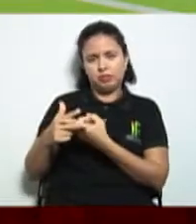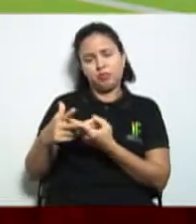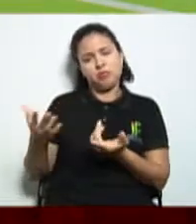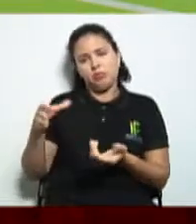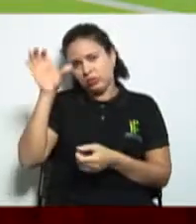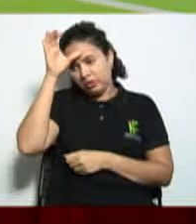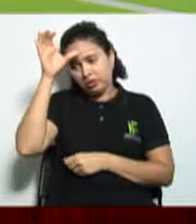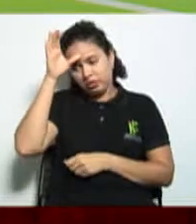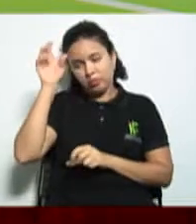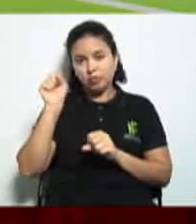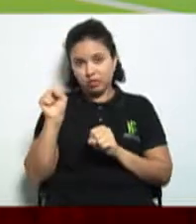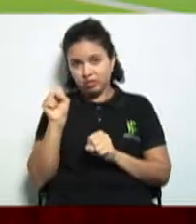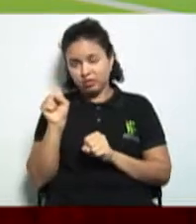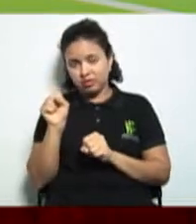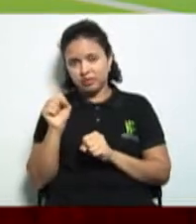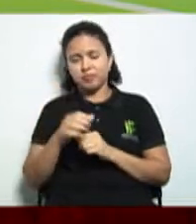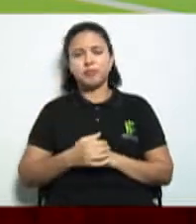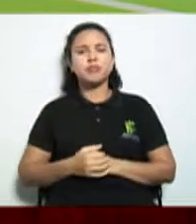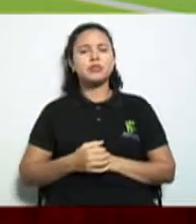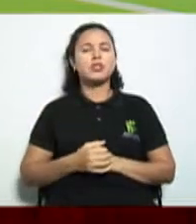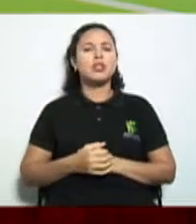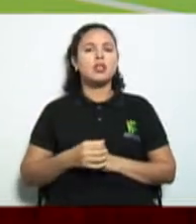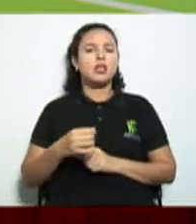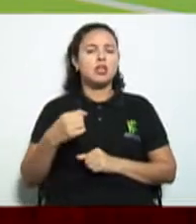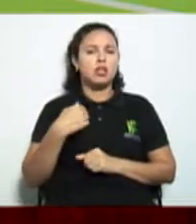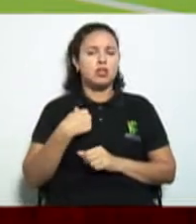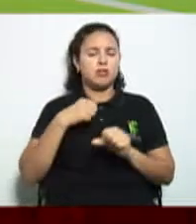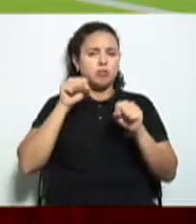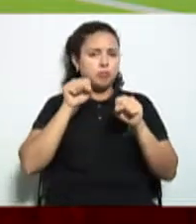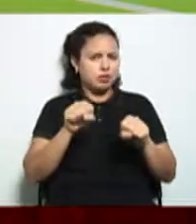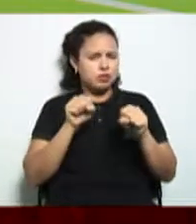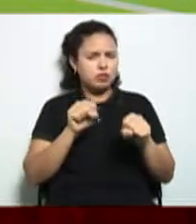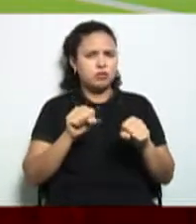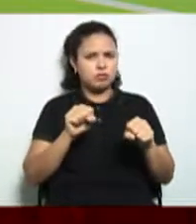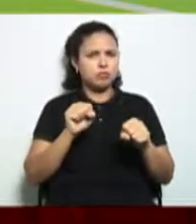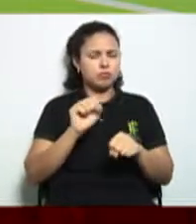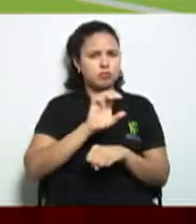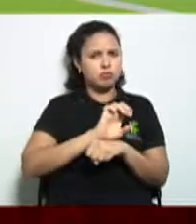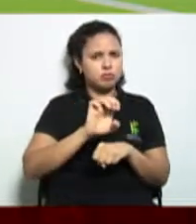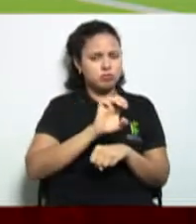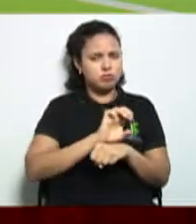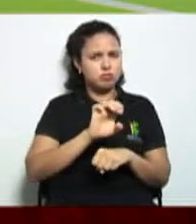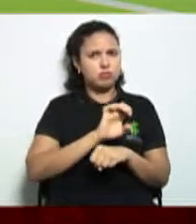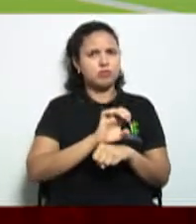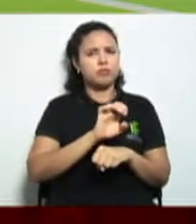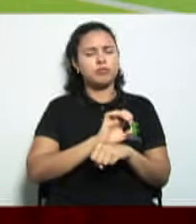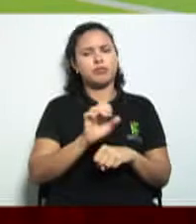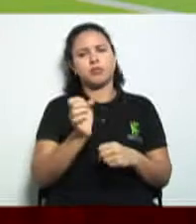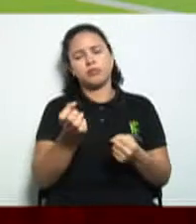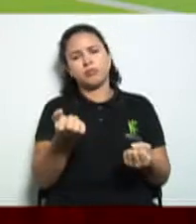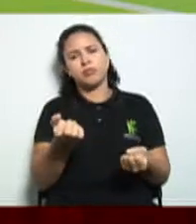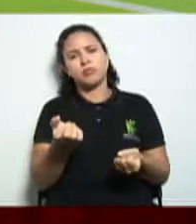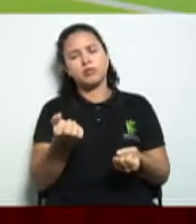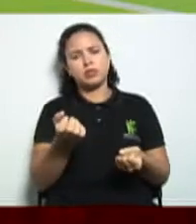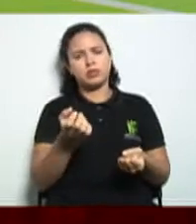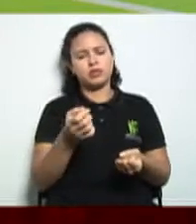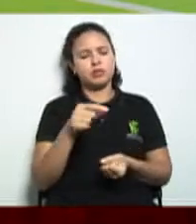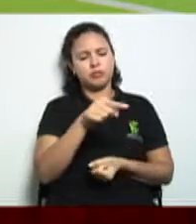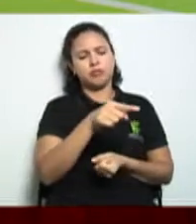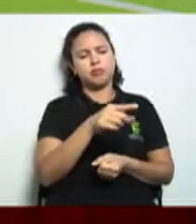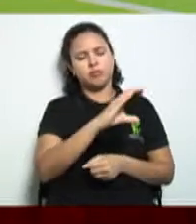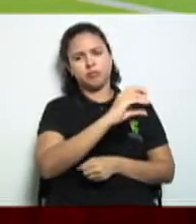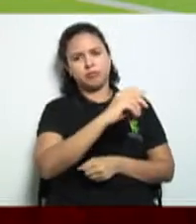Não sei. Será que eu posso estagiar na cooperativa de leite da minha madrinha? Né? Será que aí os alunos lá